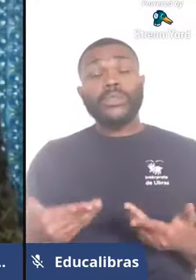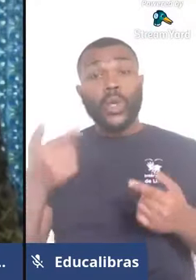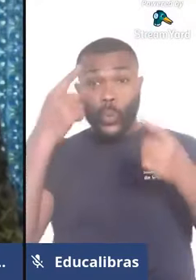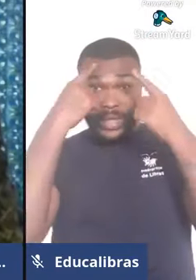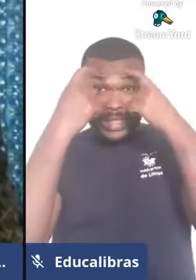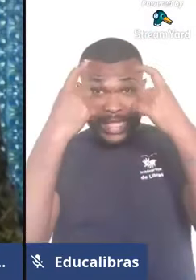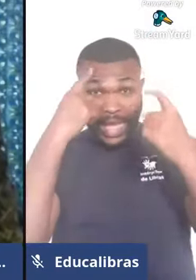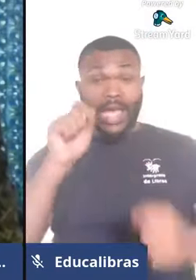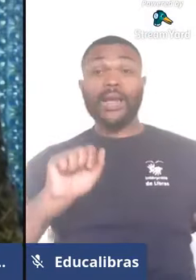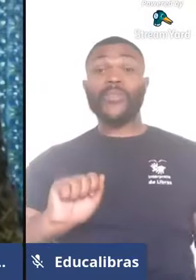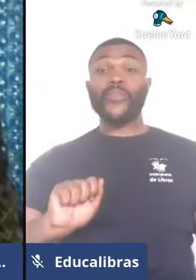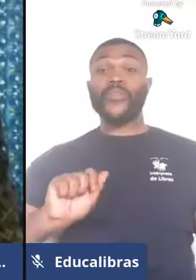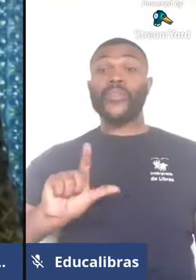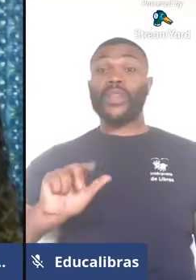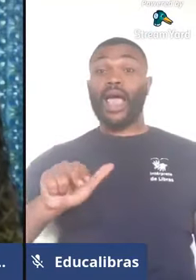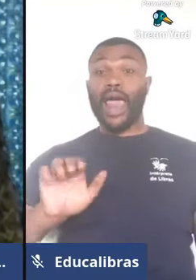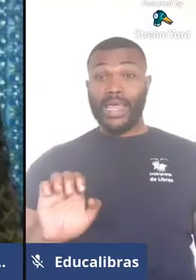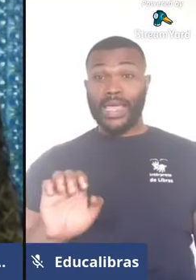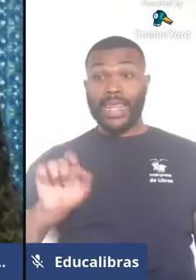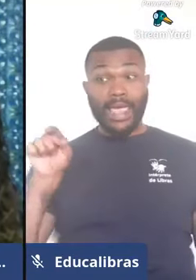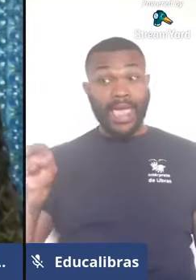pela